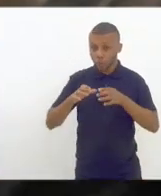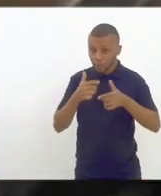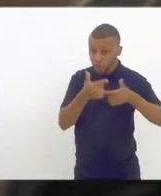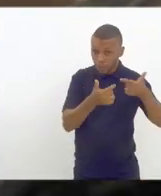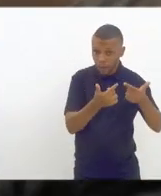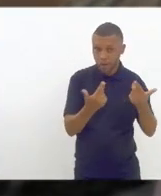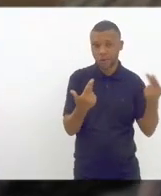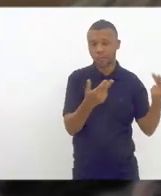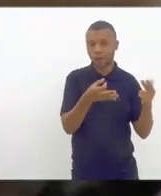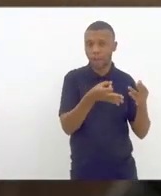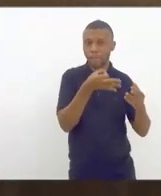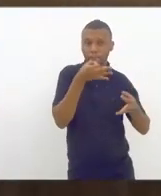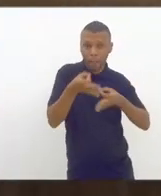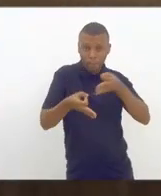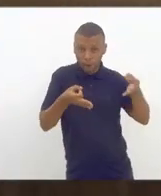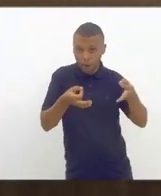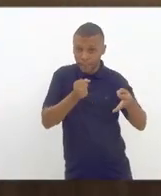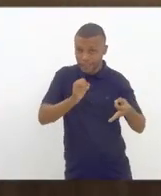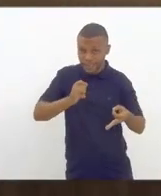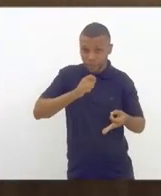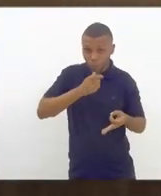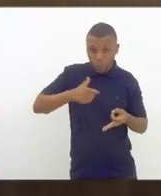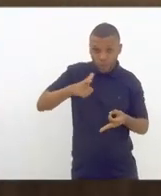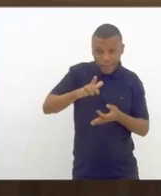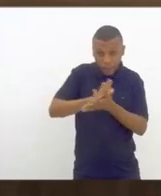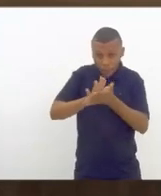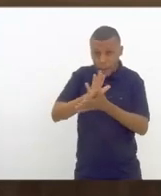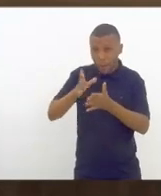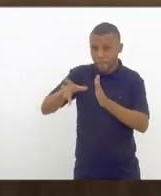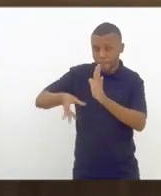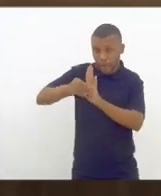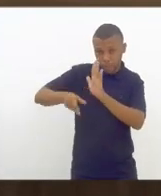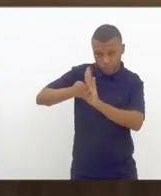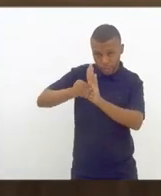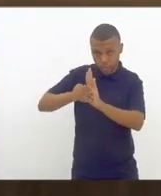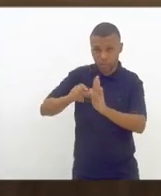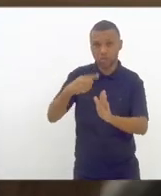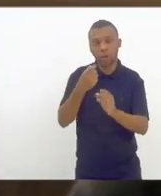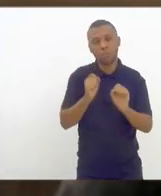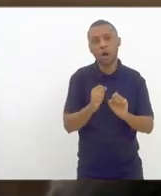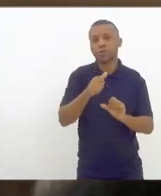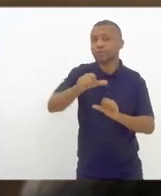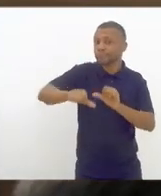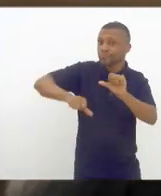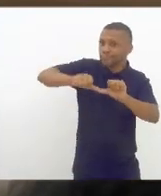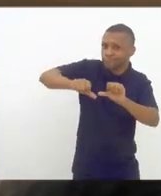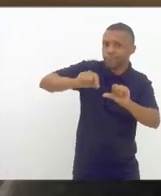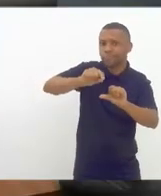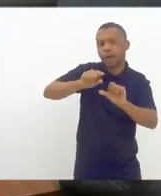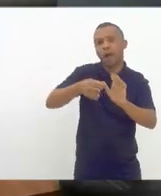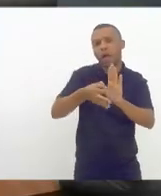emenda ao projeto, a gente pode refazer os pareceres para que o projeto possa tramitar.